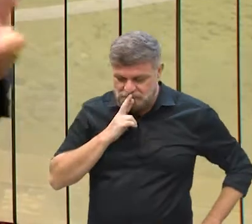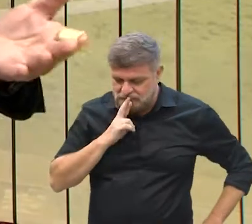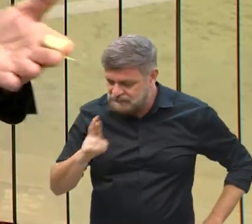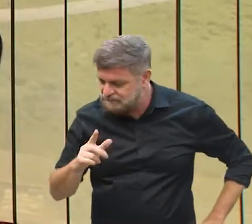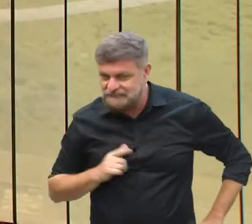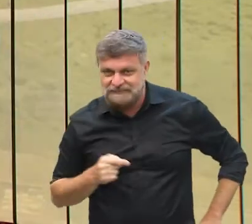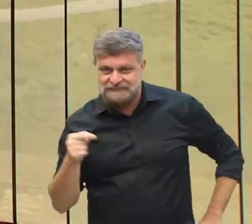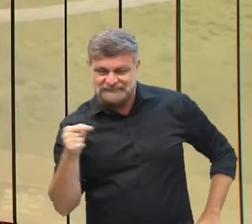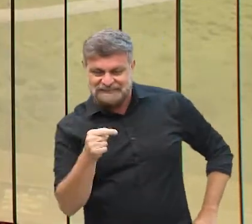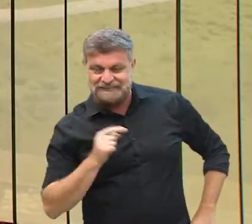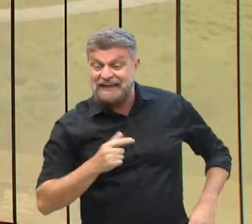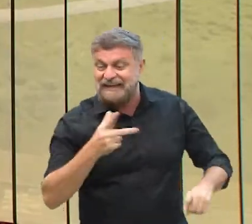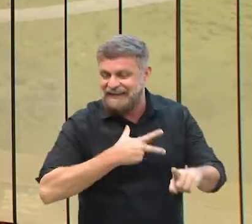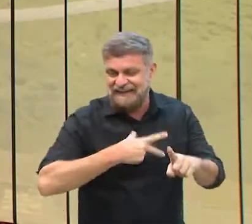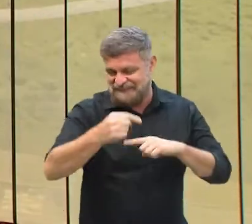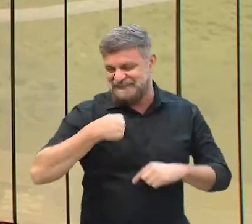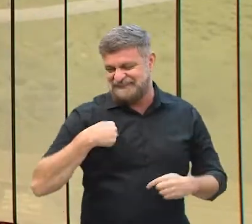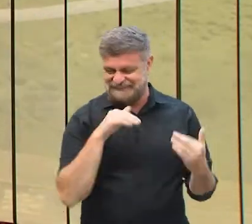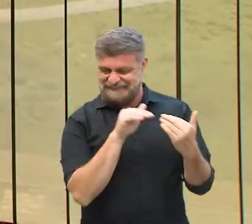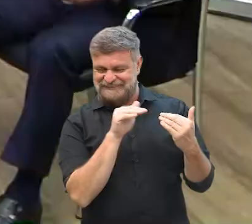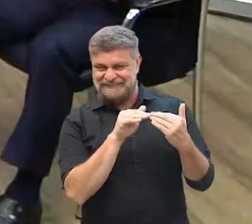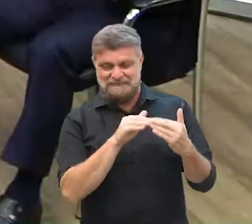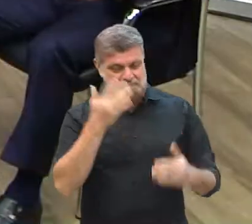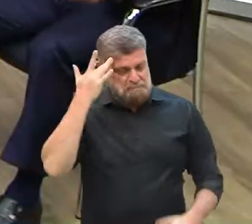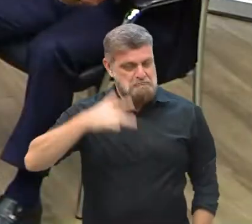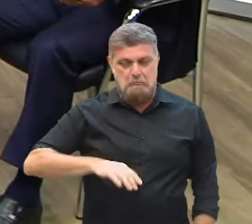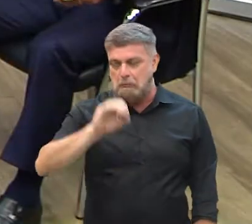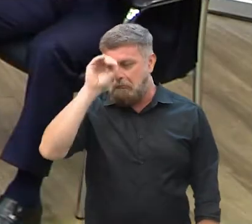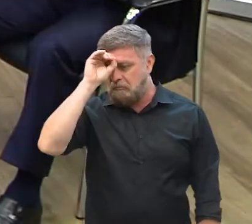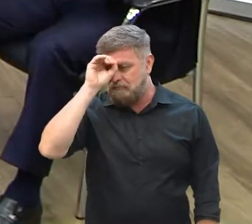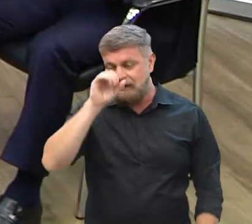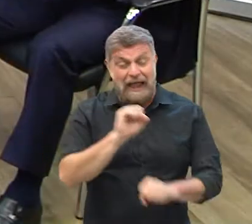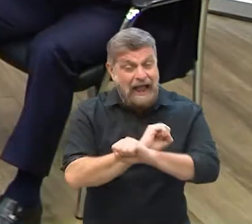te confesso para vocês que eu senti muito medo, porque 18 anos.